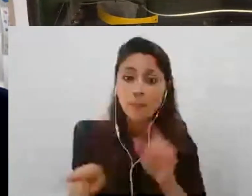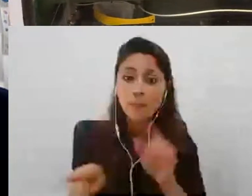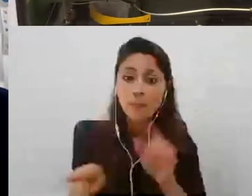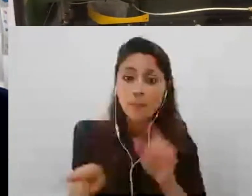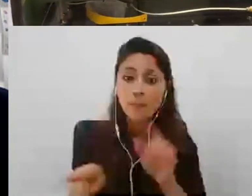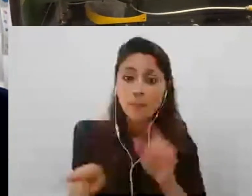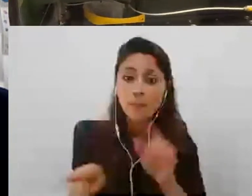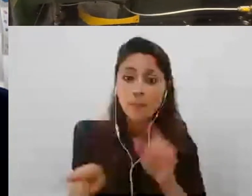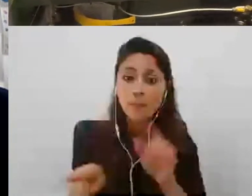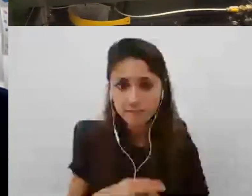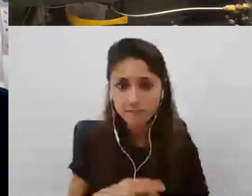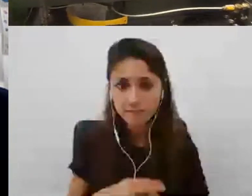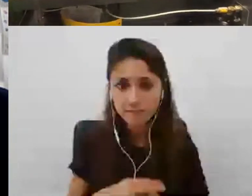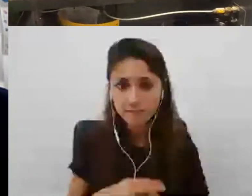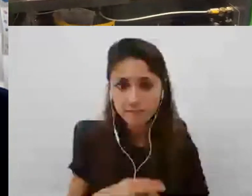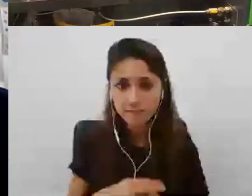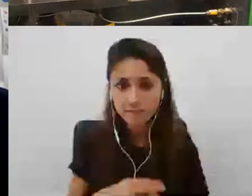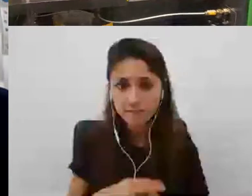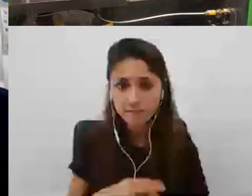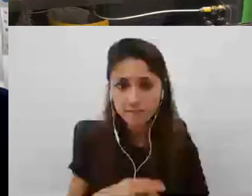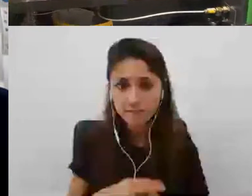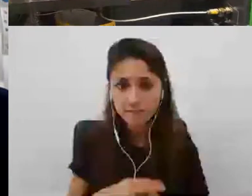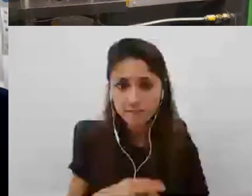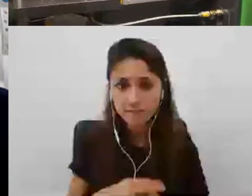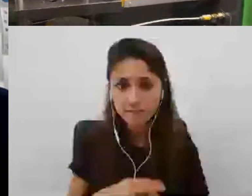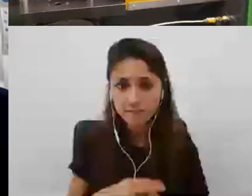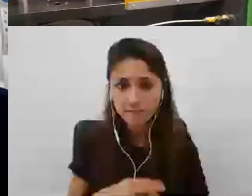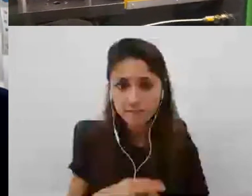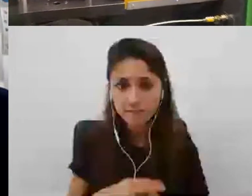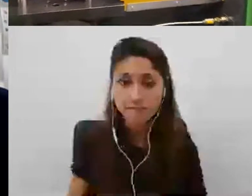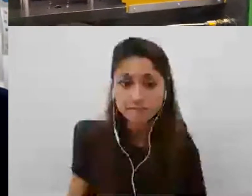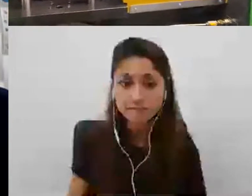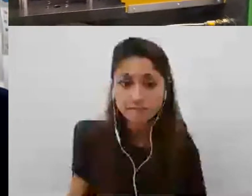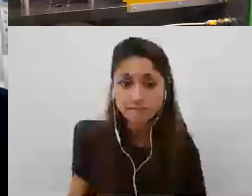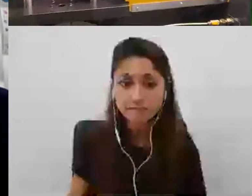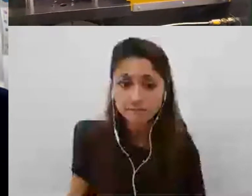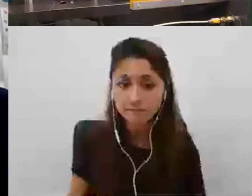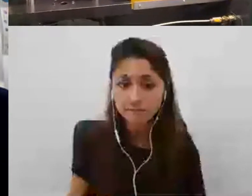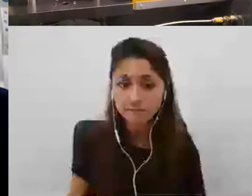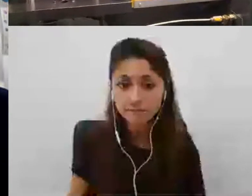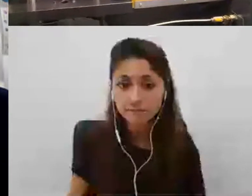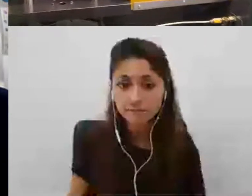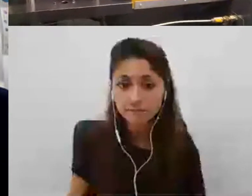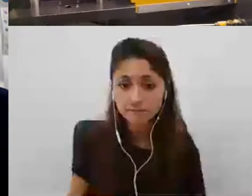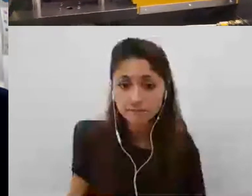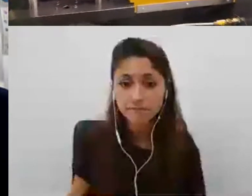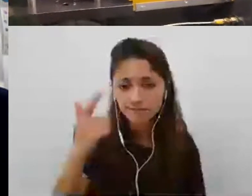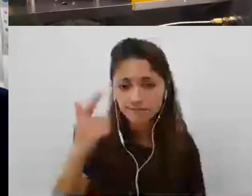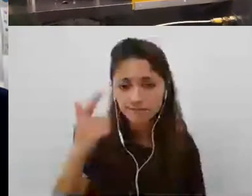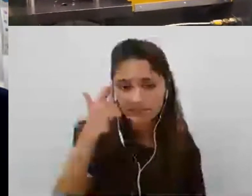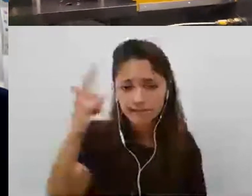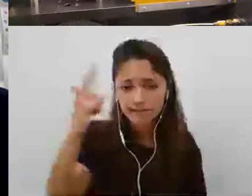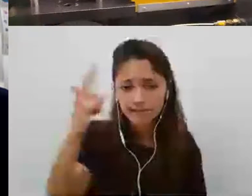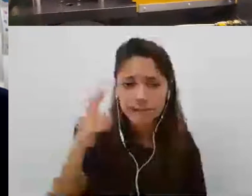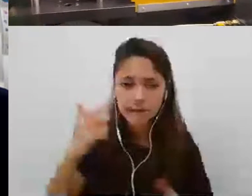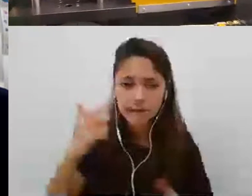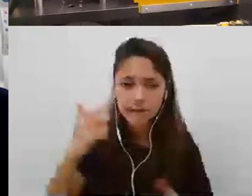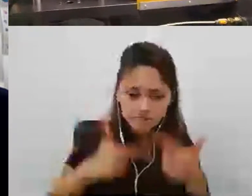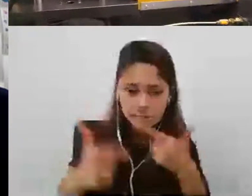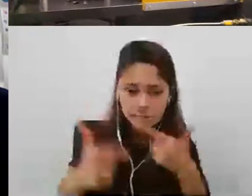bancada trabalhando, e quando ela está trabalhando, ela está simulando. Lembra que eu falei para vocês, gerar dados, está